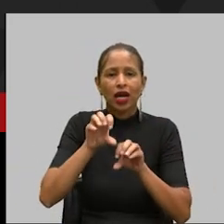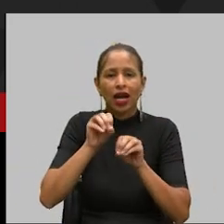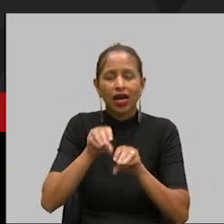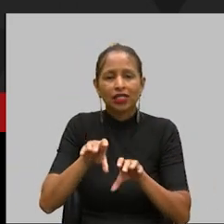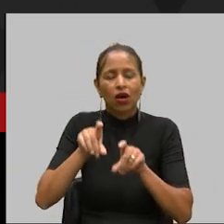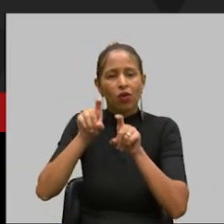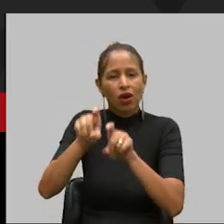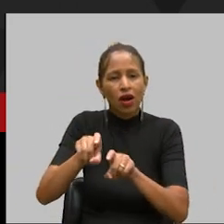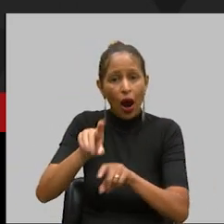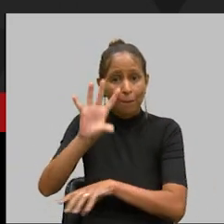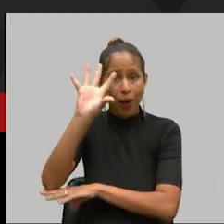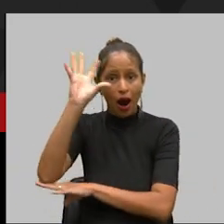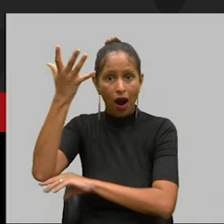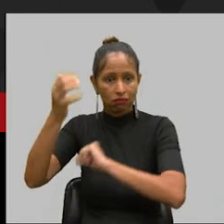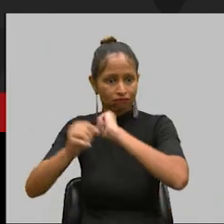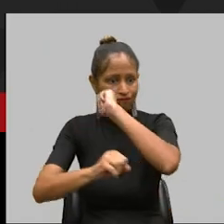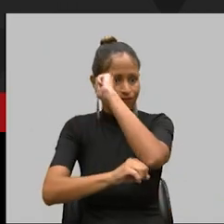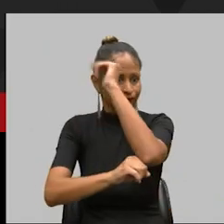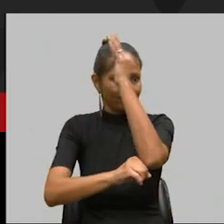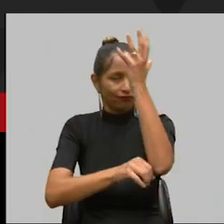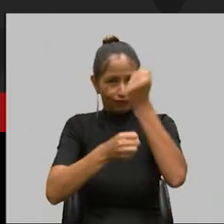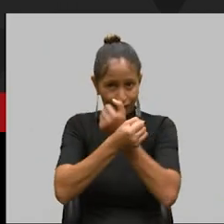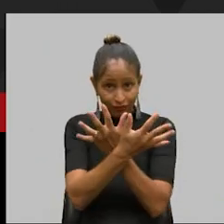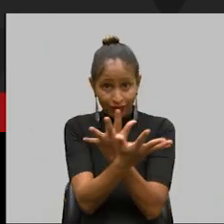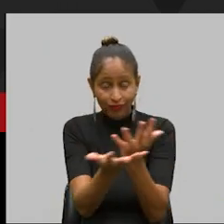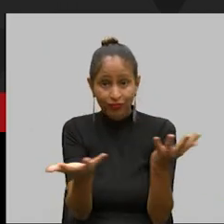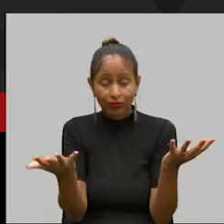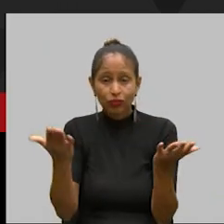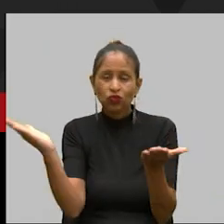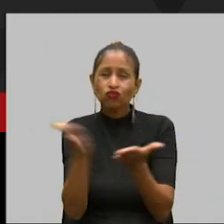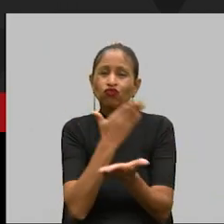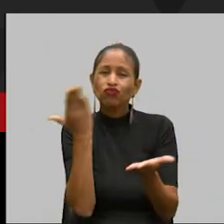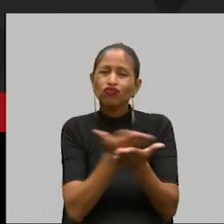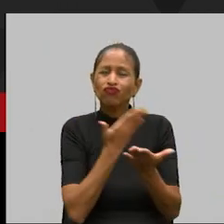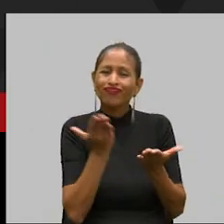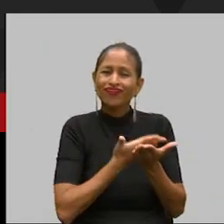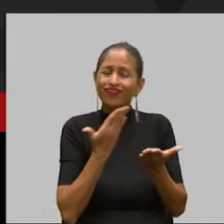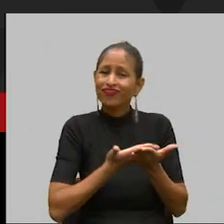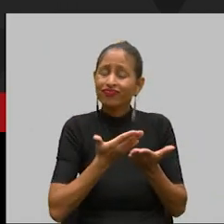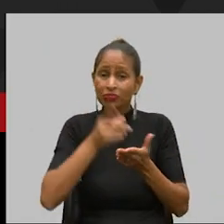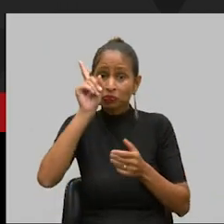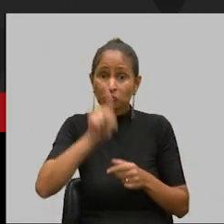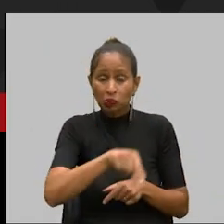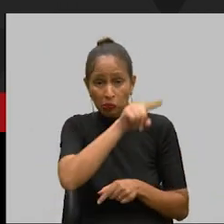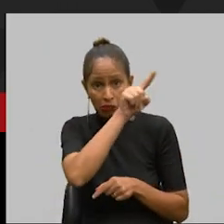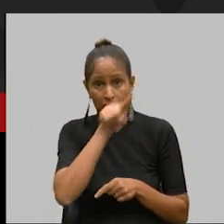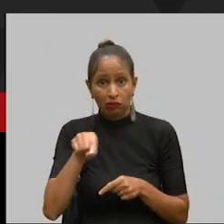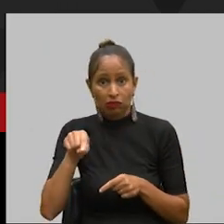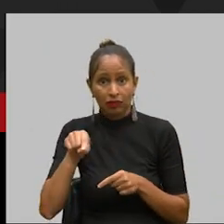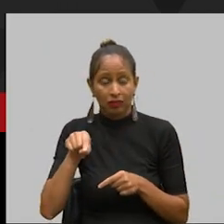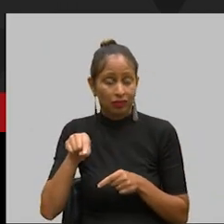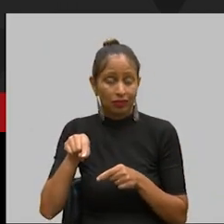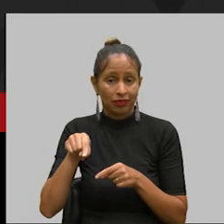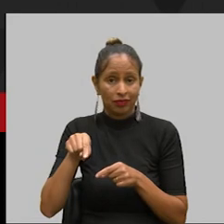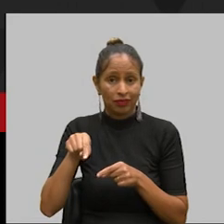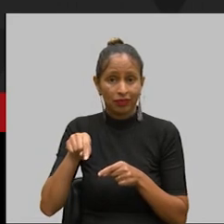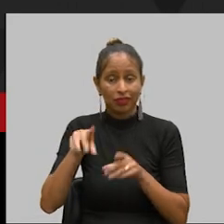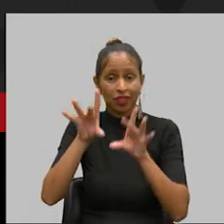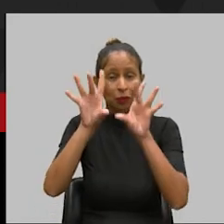águas e das florestas eh eliminando ou anulando determinadas